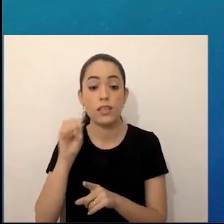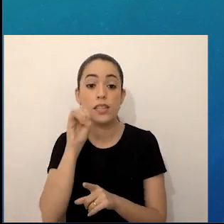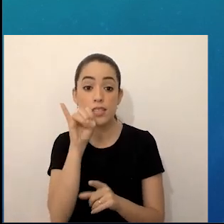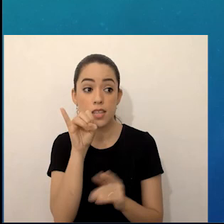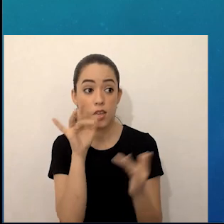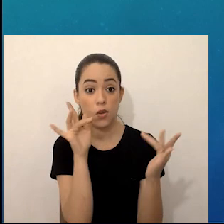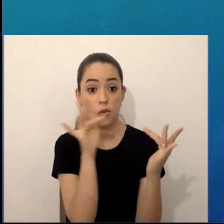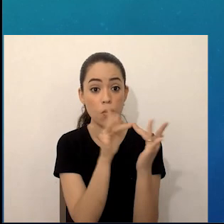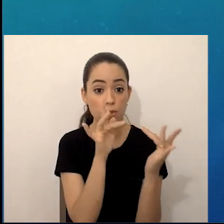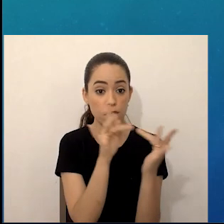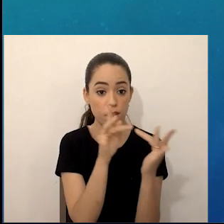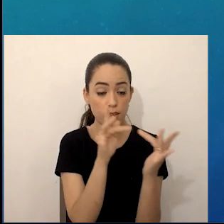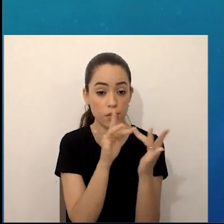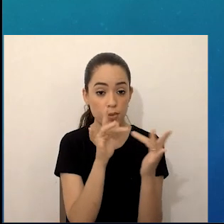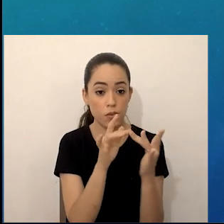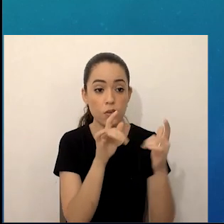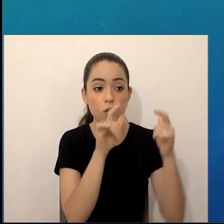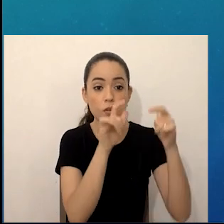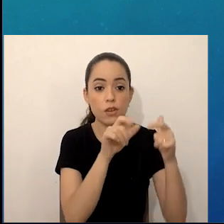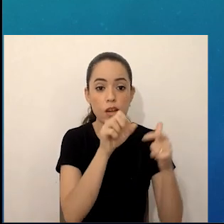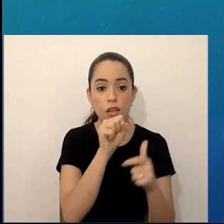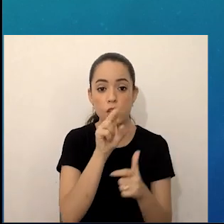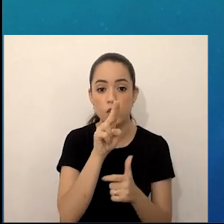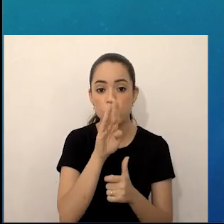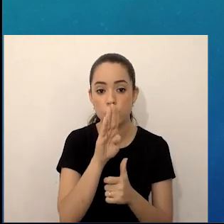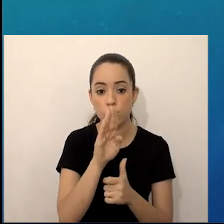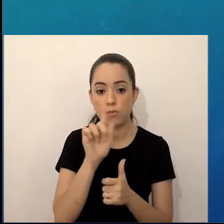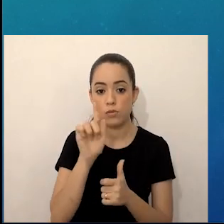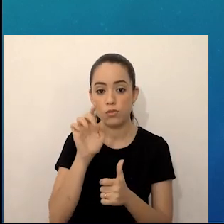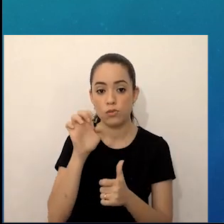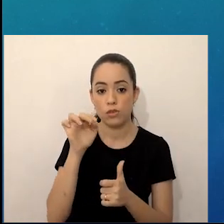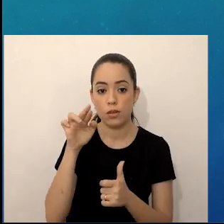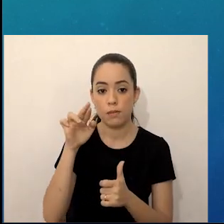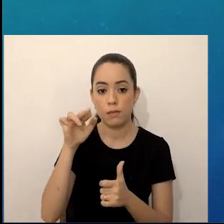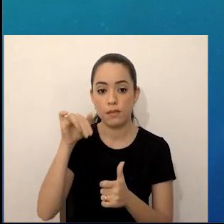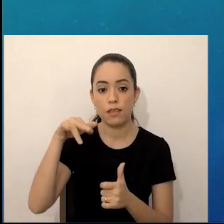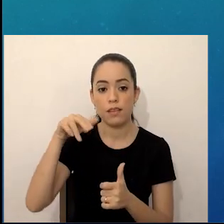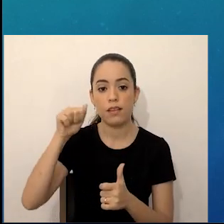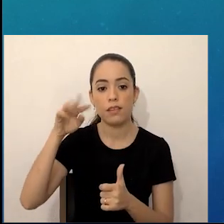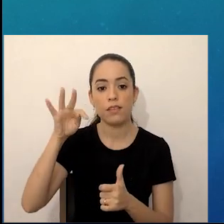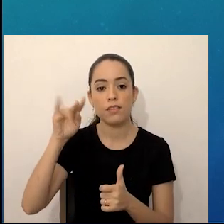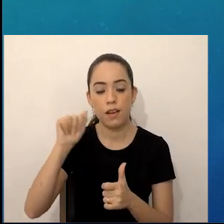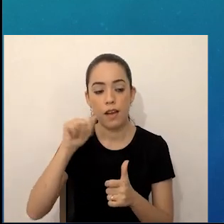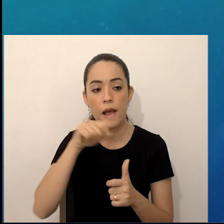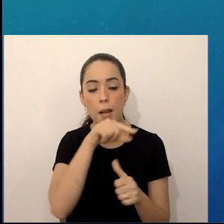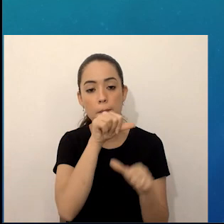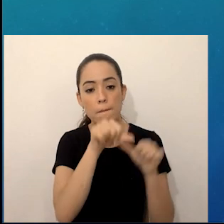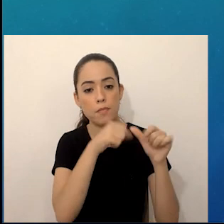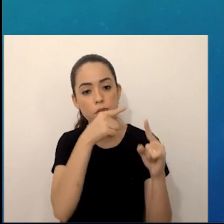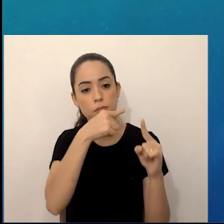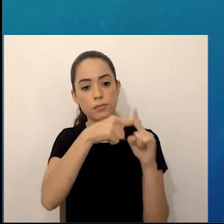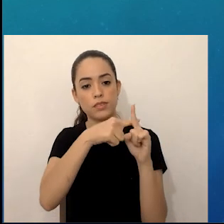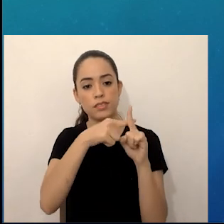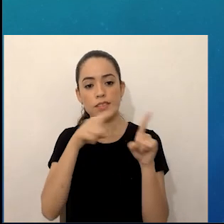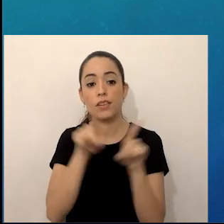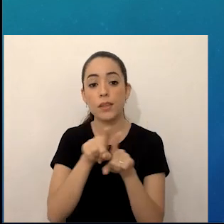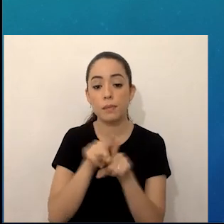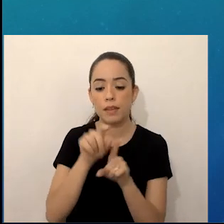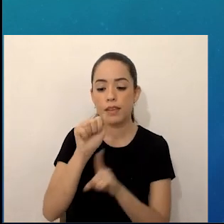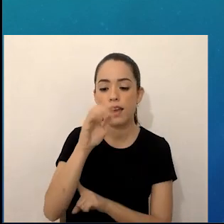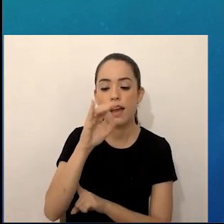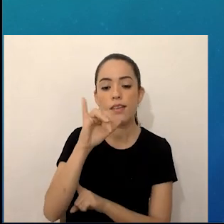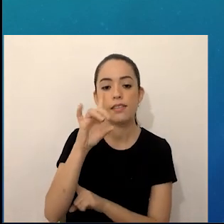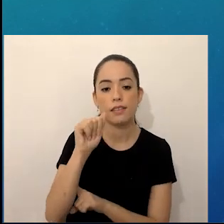dorsal, enquanto que a porção em contato com a cavidade subgerminativa